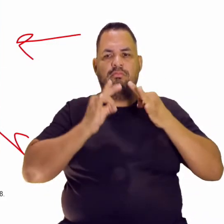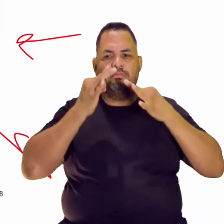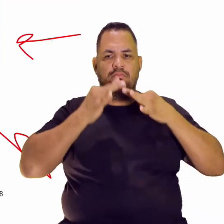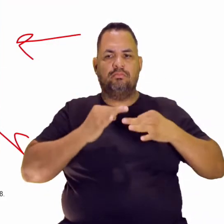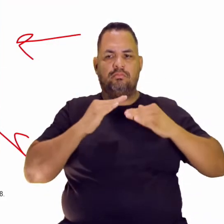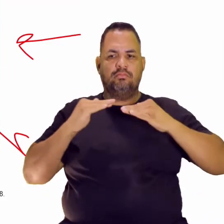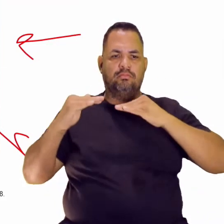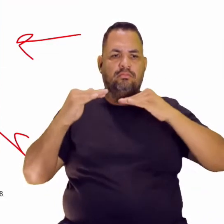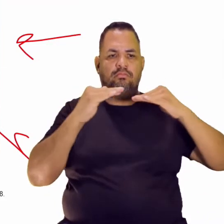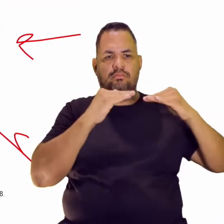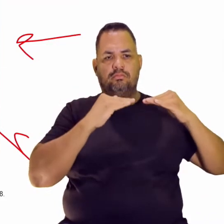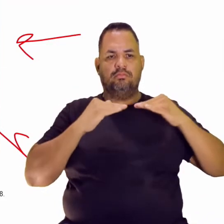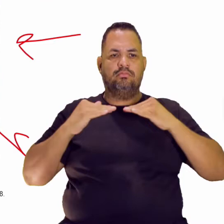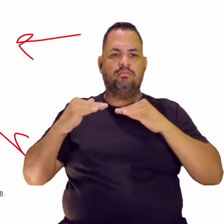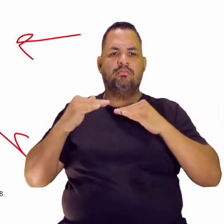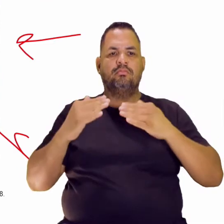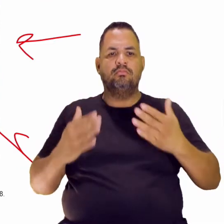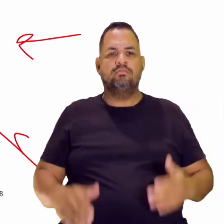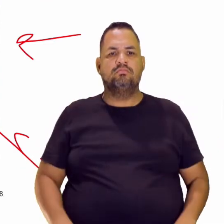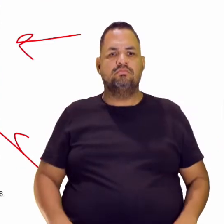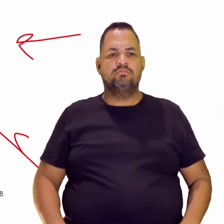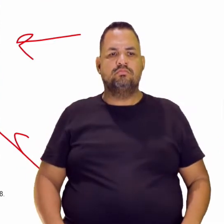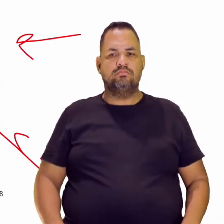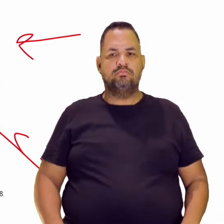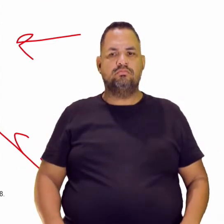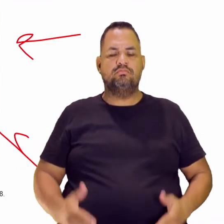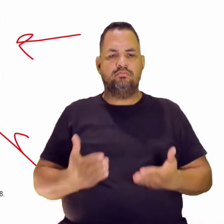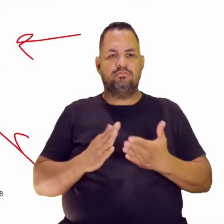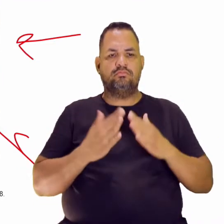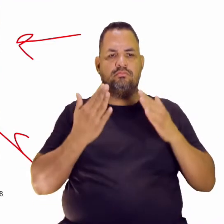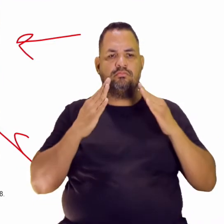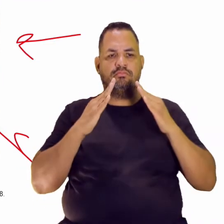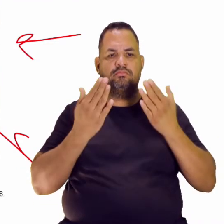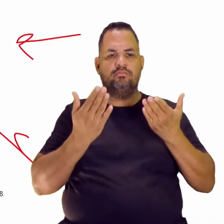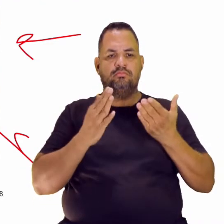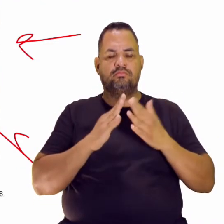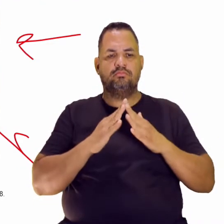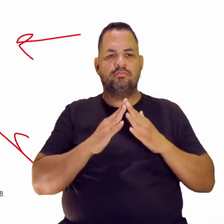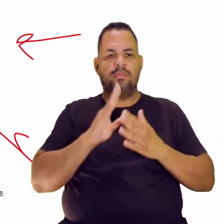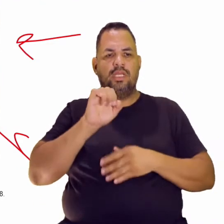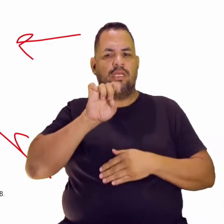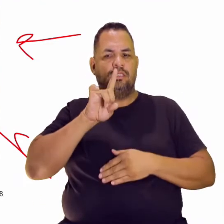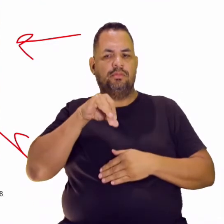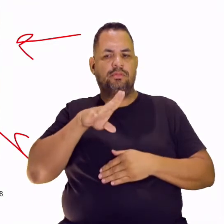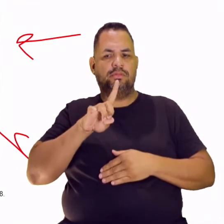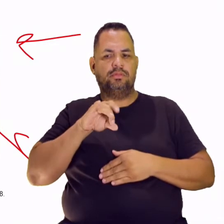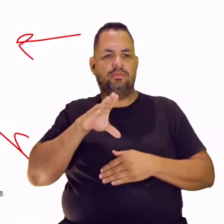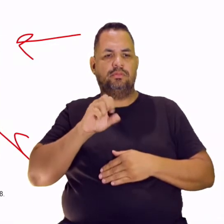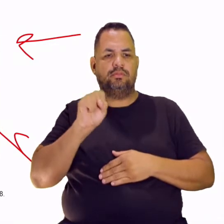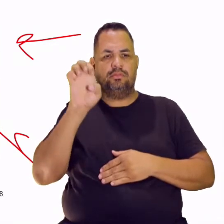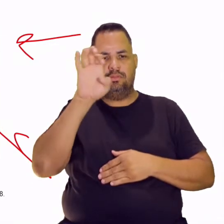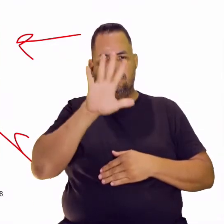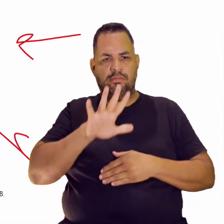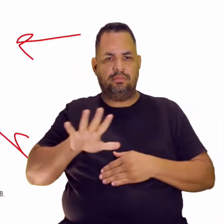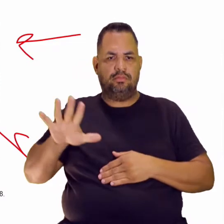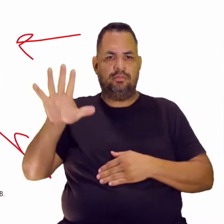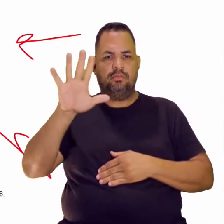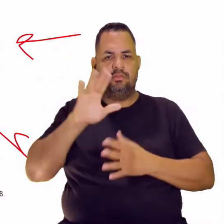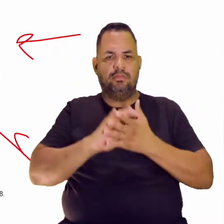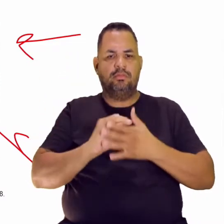e a padronização do então academicismo europeu